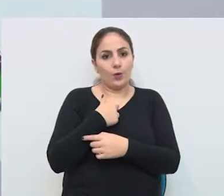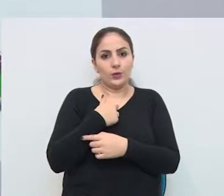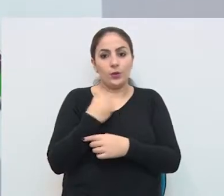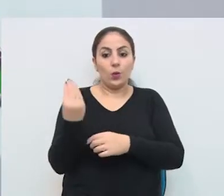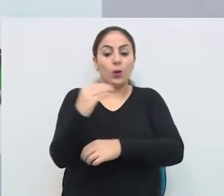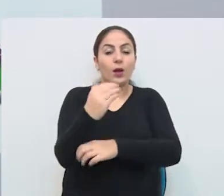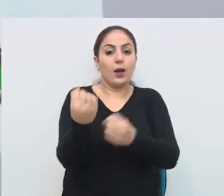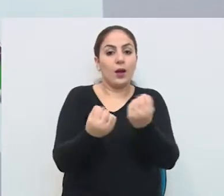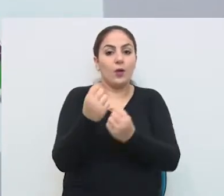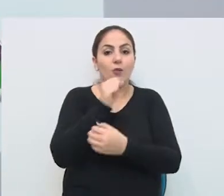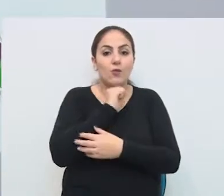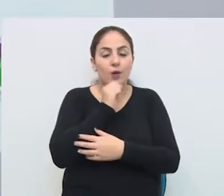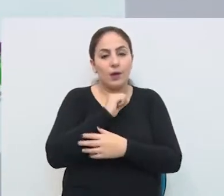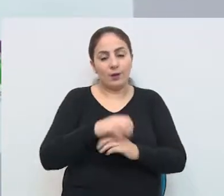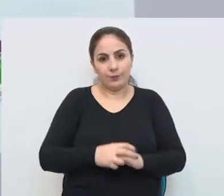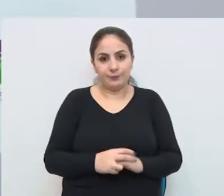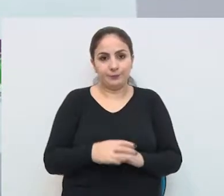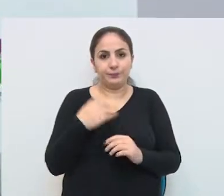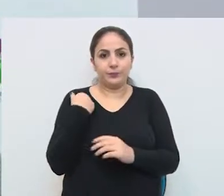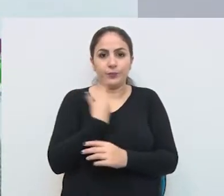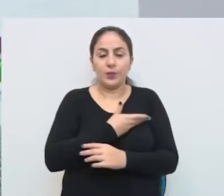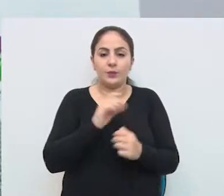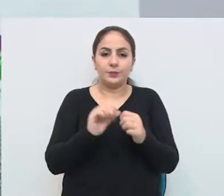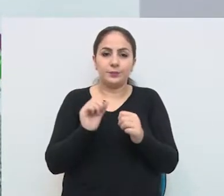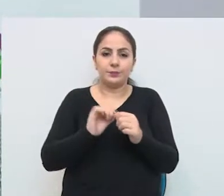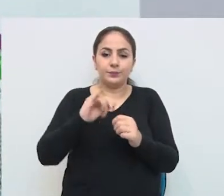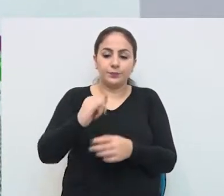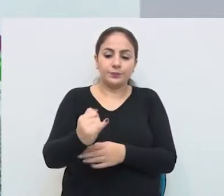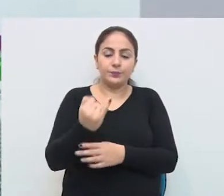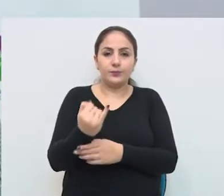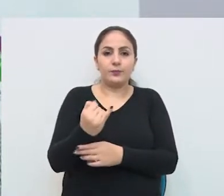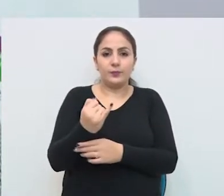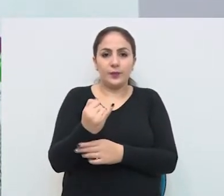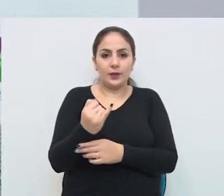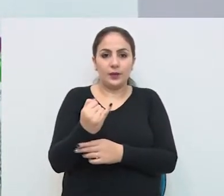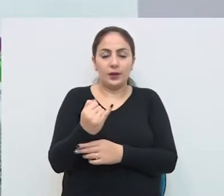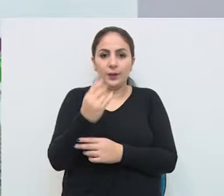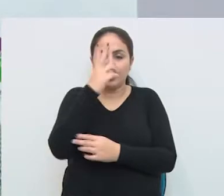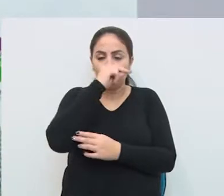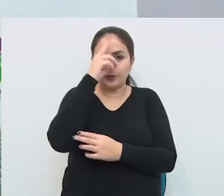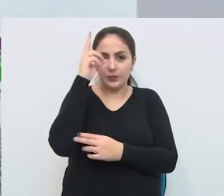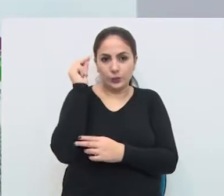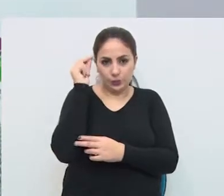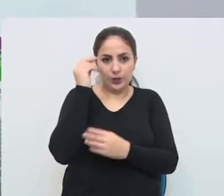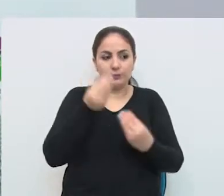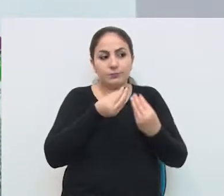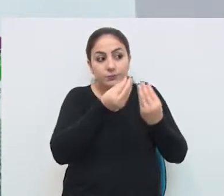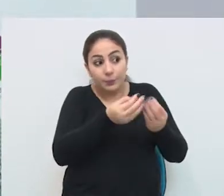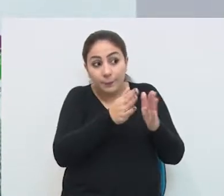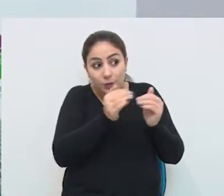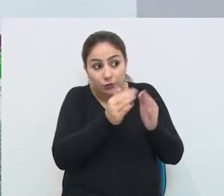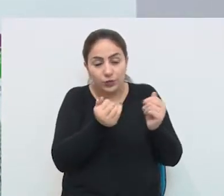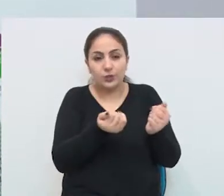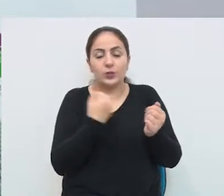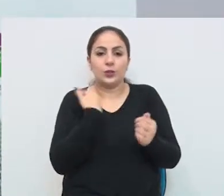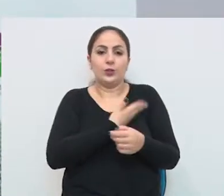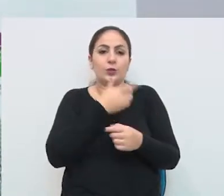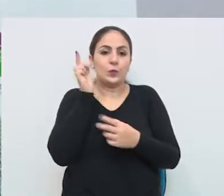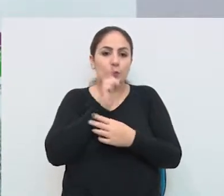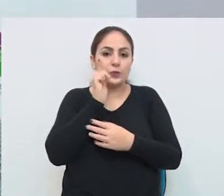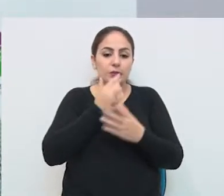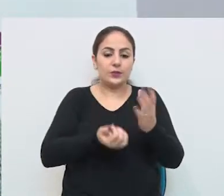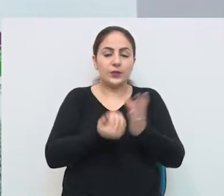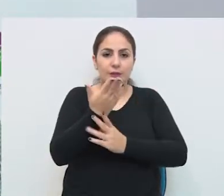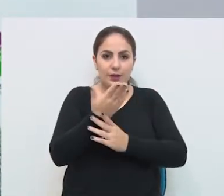veículos velhos abandonados. Então nós estamos dando essa opção ao poder público, à prefeitura, para que nós